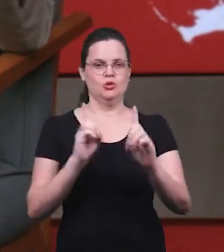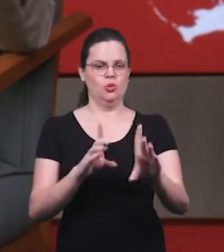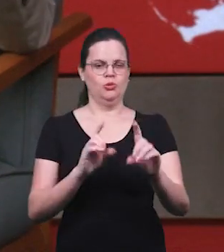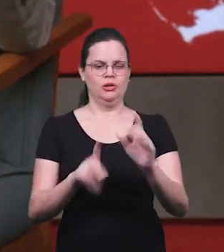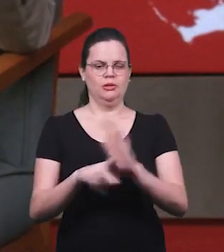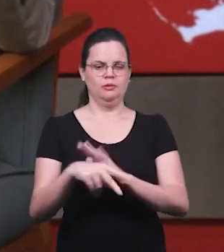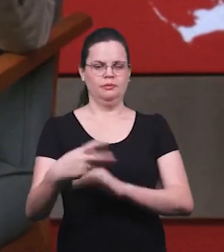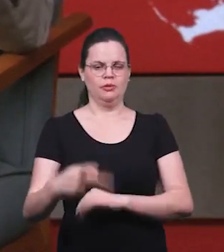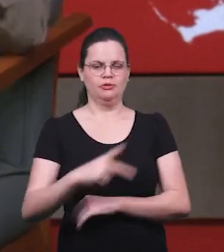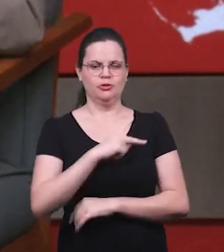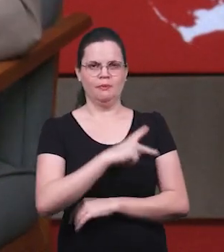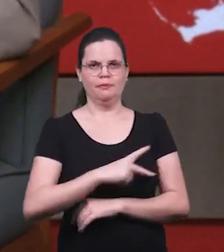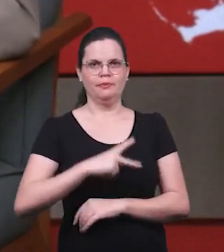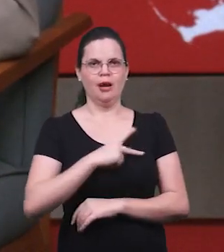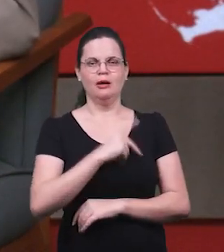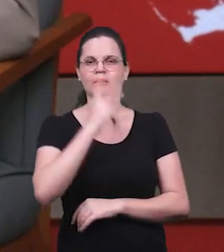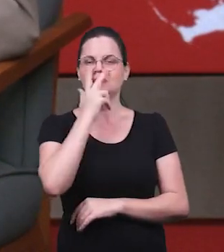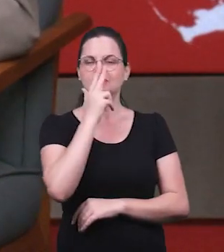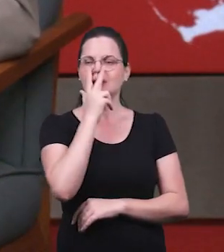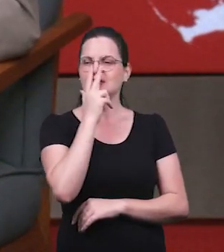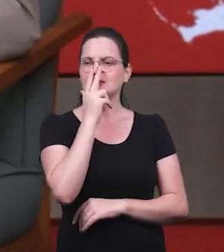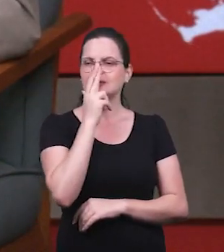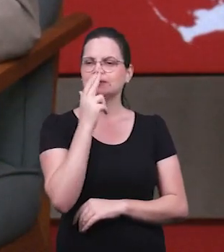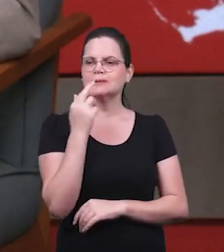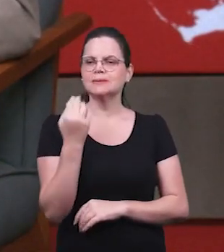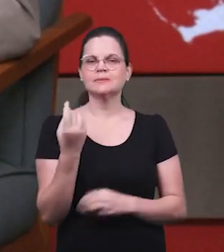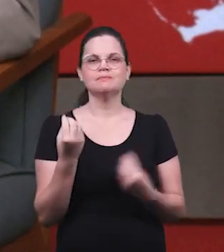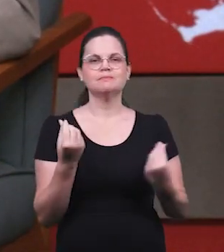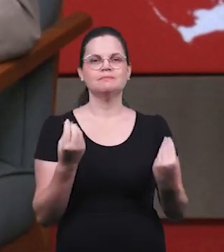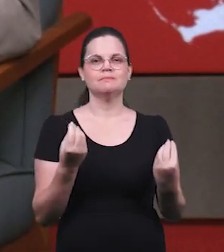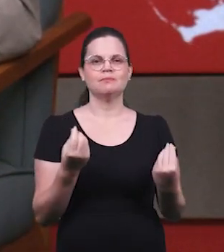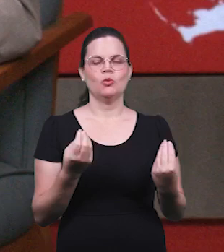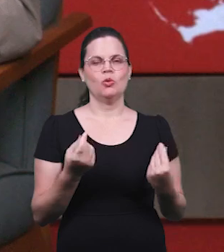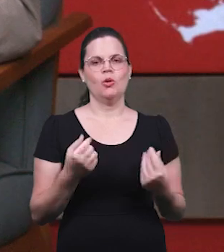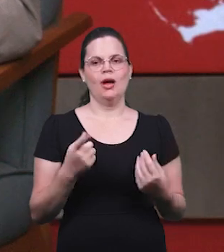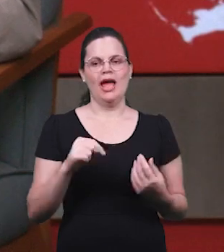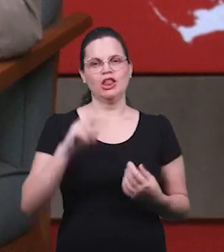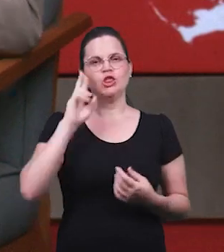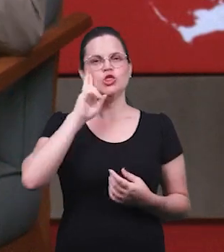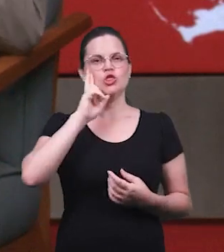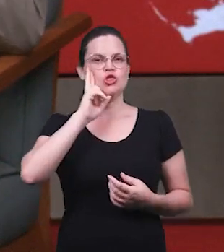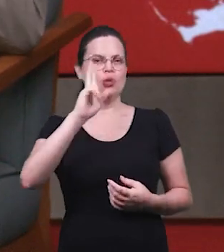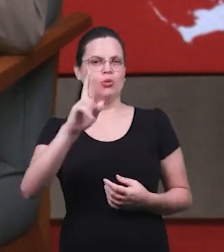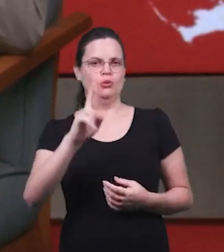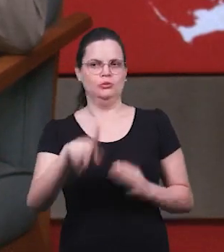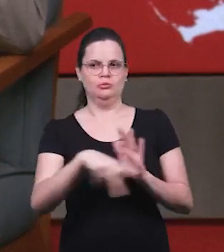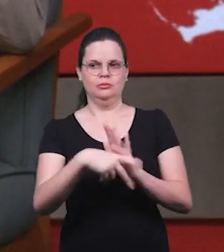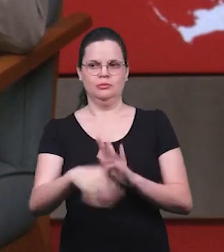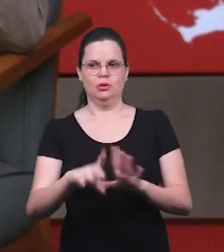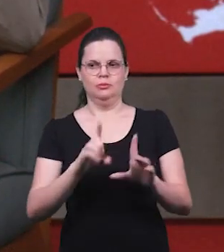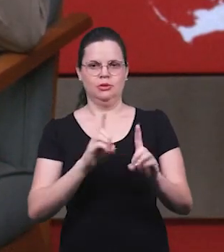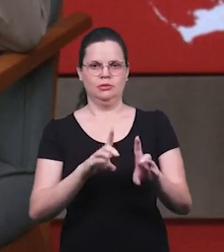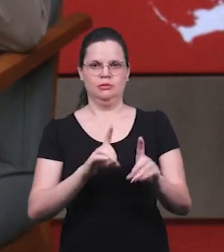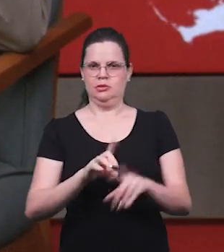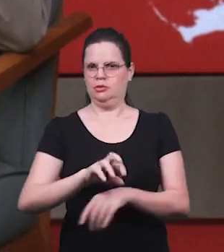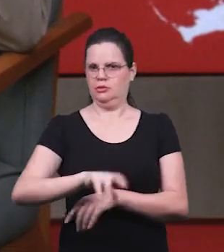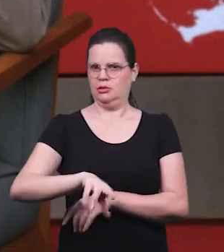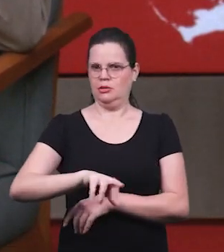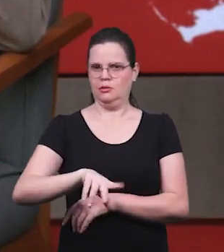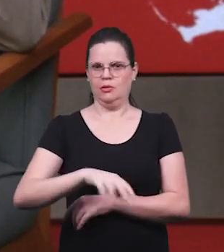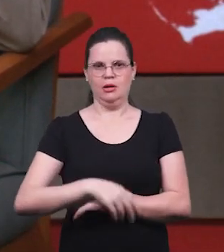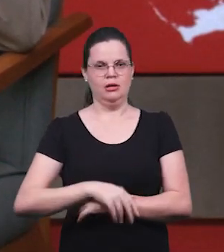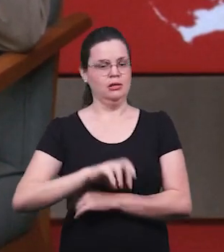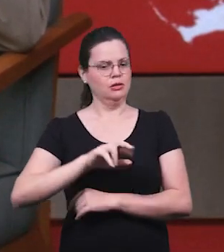doutrinas paulinas e tal, como se Paulo fosse o detentor da doutrina. Vejam, isso não